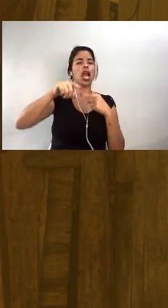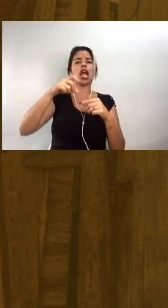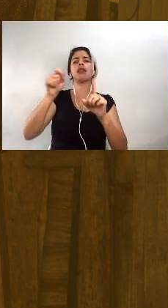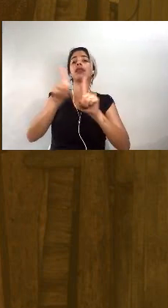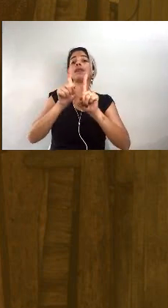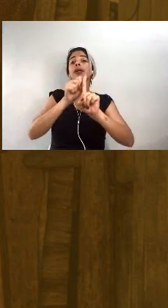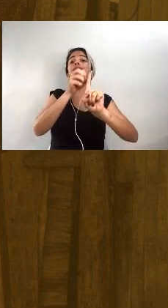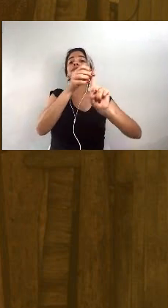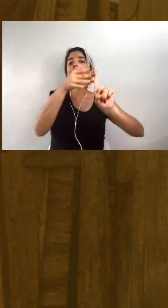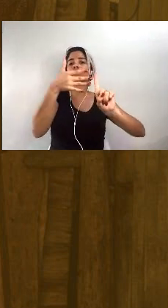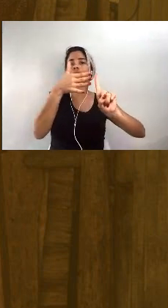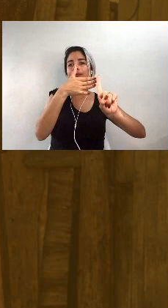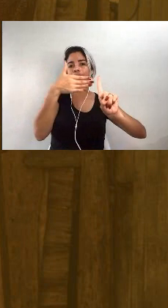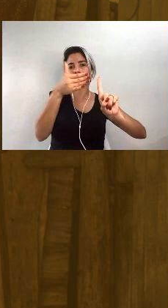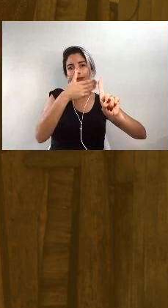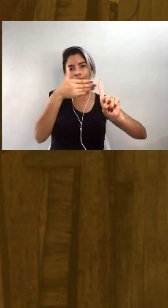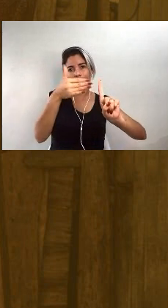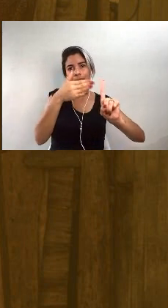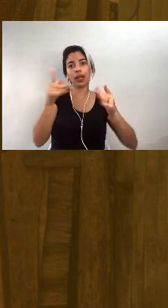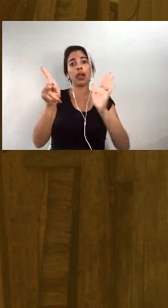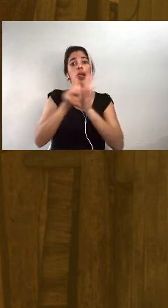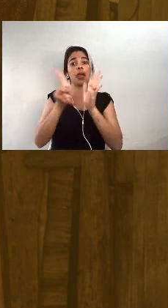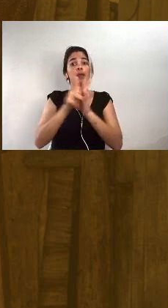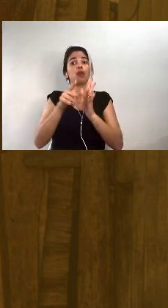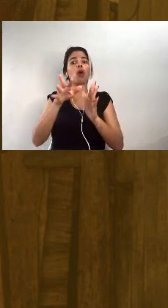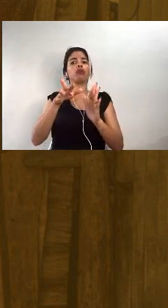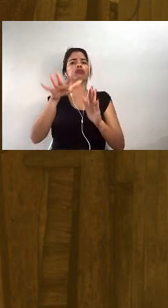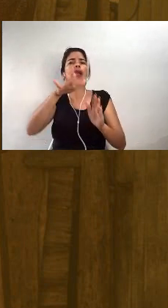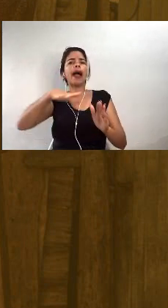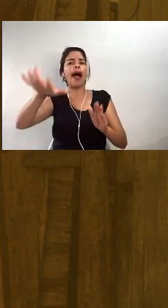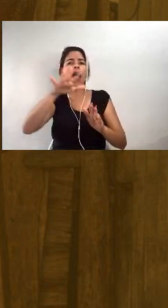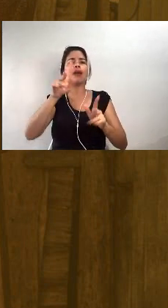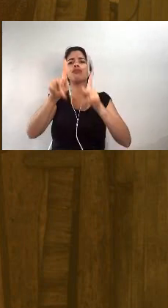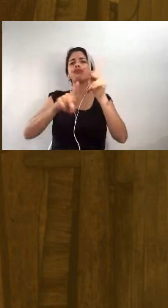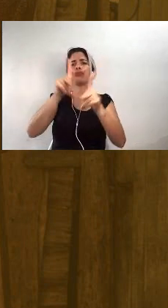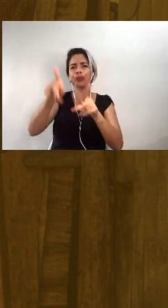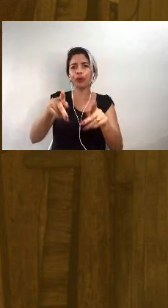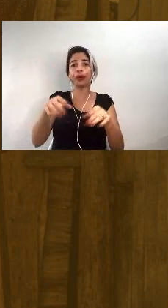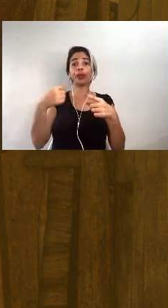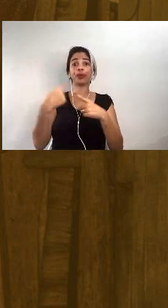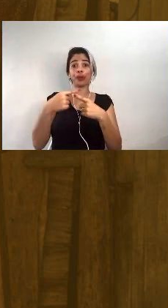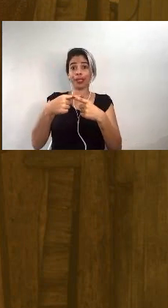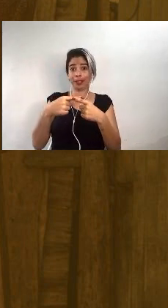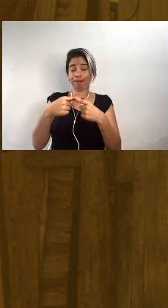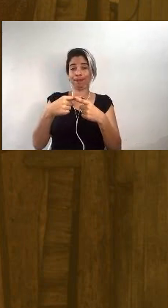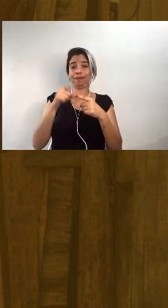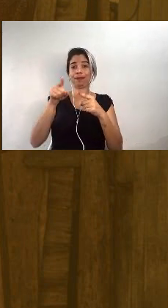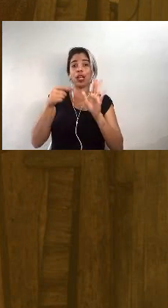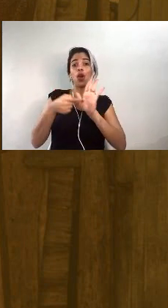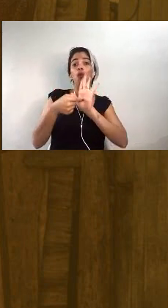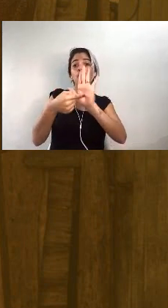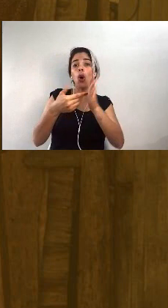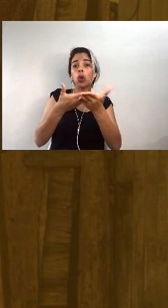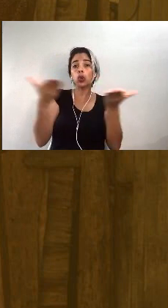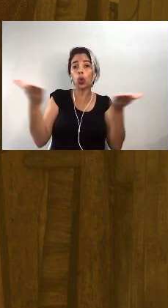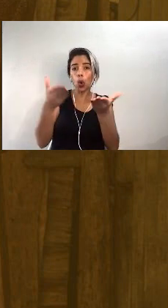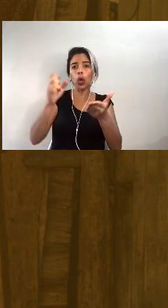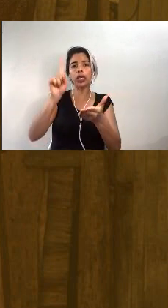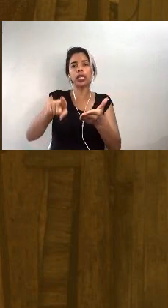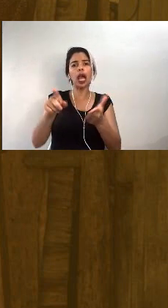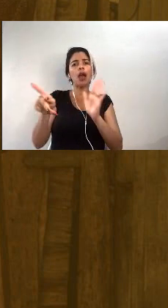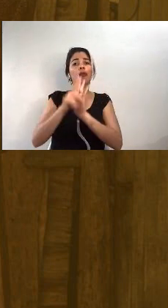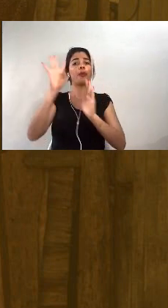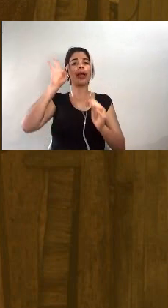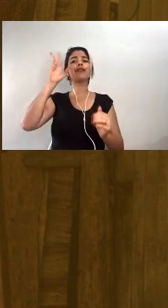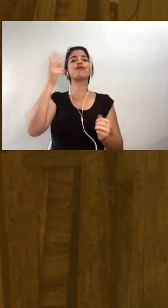LGBTs, de trajetórias populares, né? Então, o que eu compartilho aqui com vocês é fruto dessa interlocução, de todas